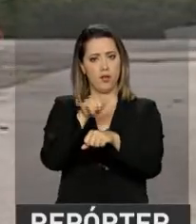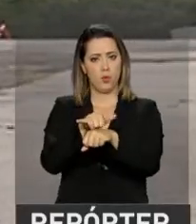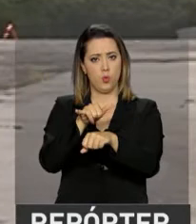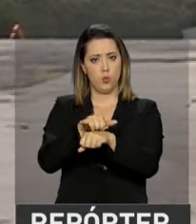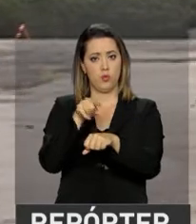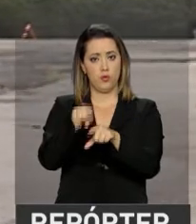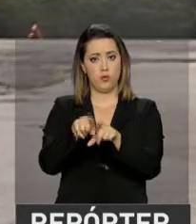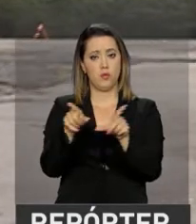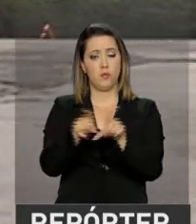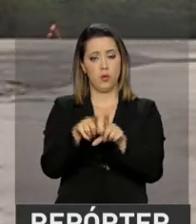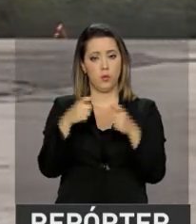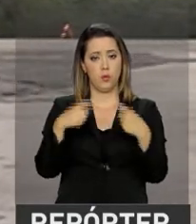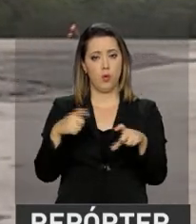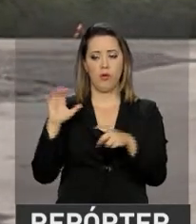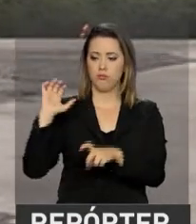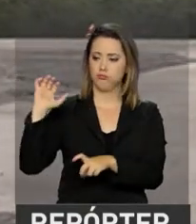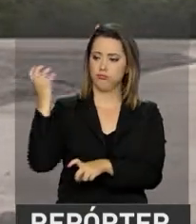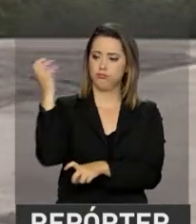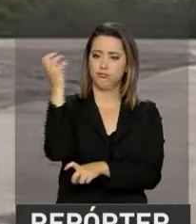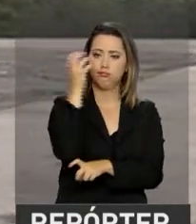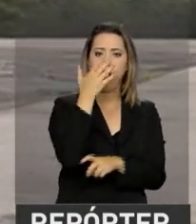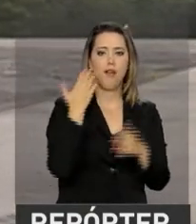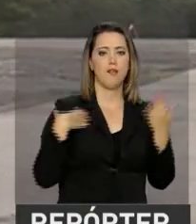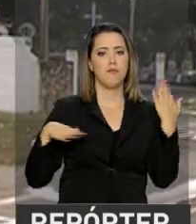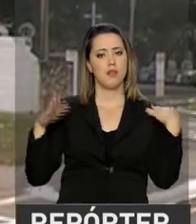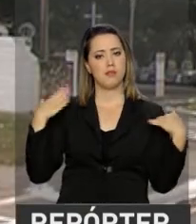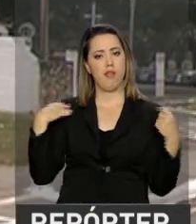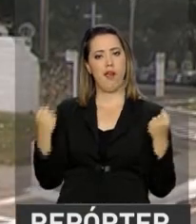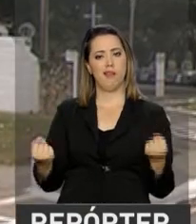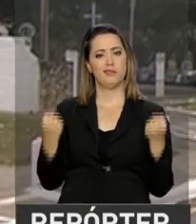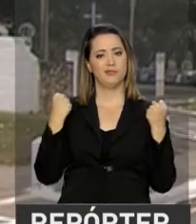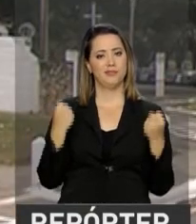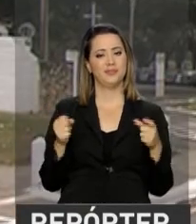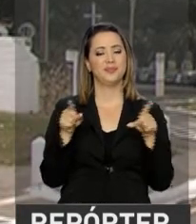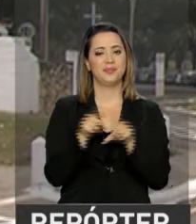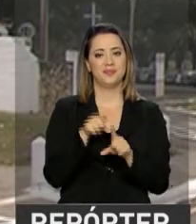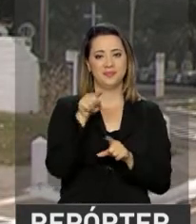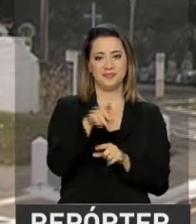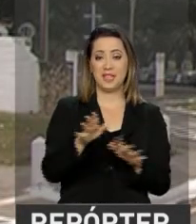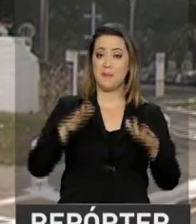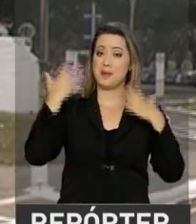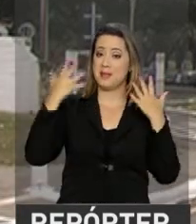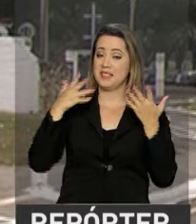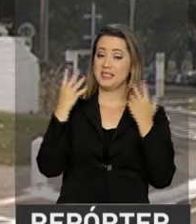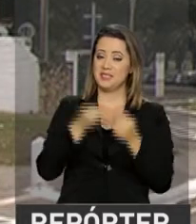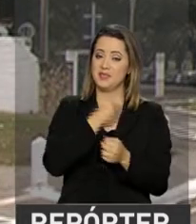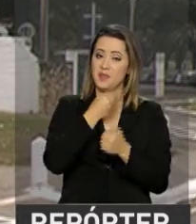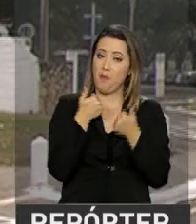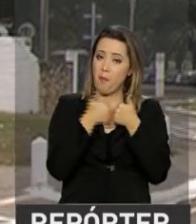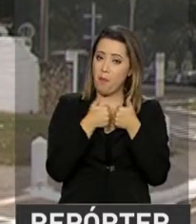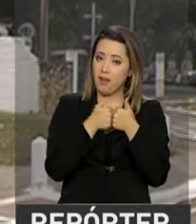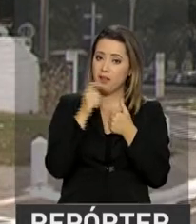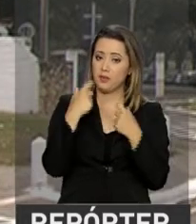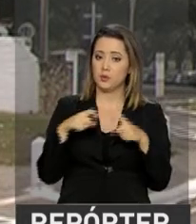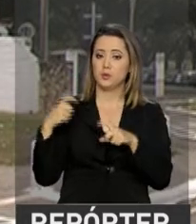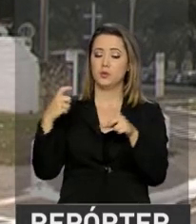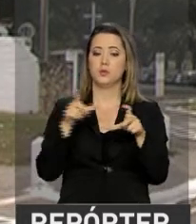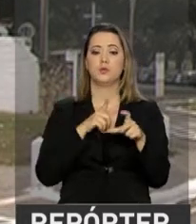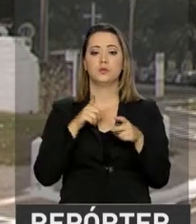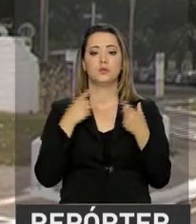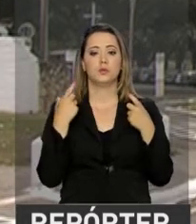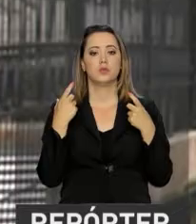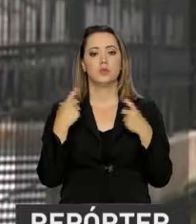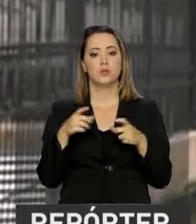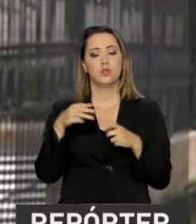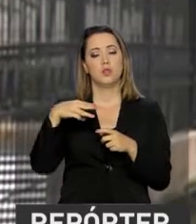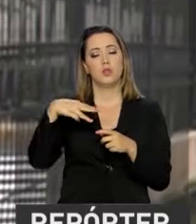local para exercícios físicos e lazer. Além de pista e hangares, para a alegria de quem vive ali perto, o Campo de Marte terá um